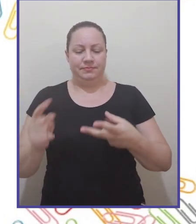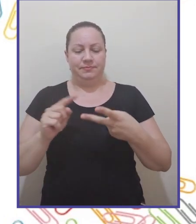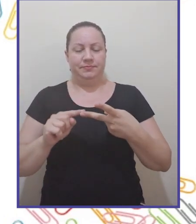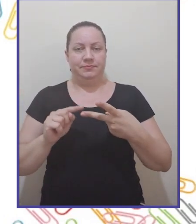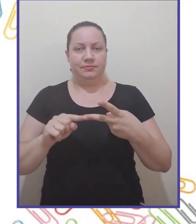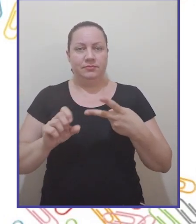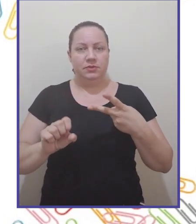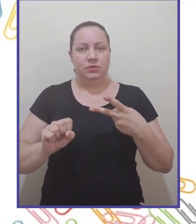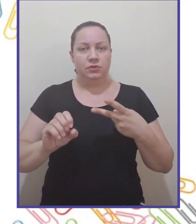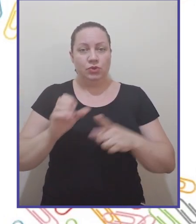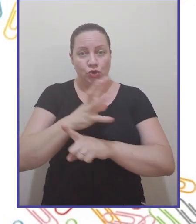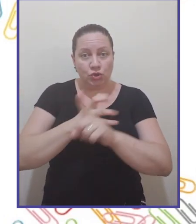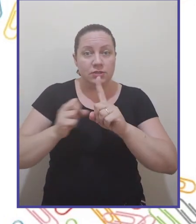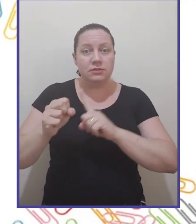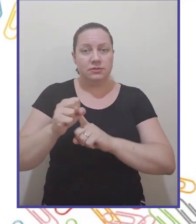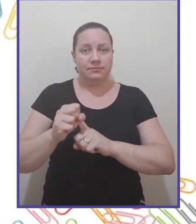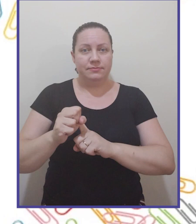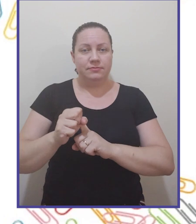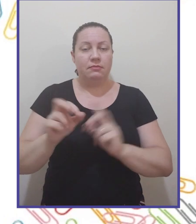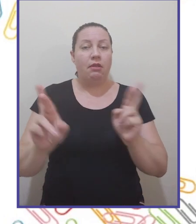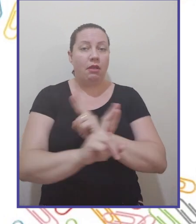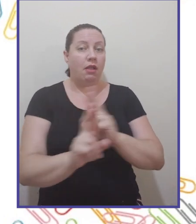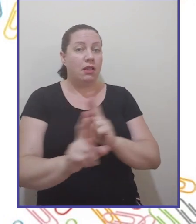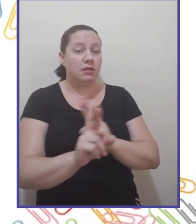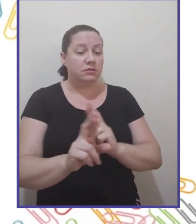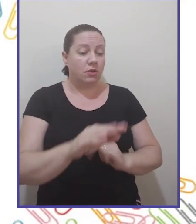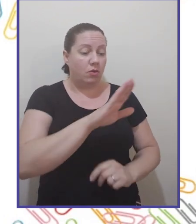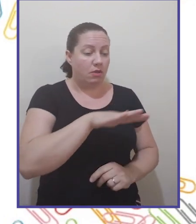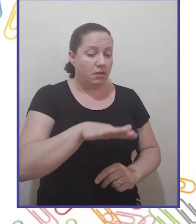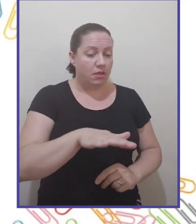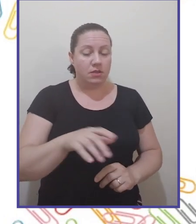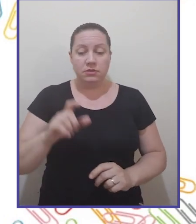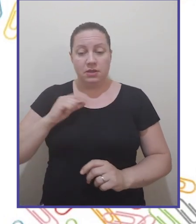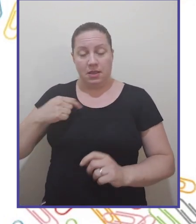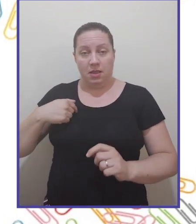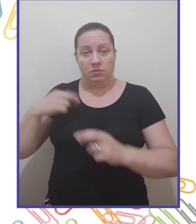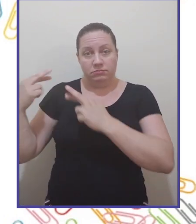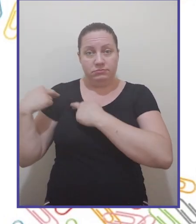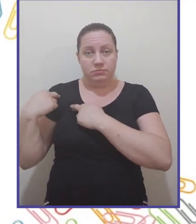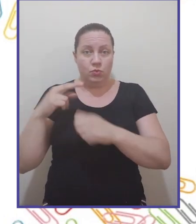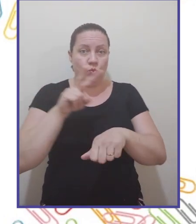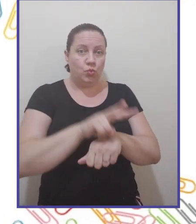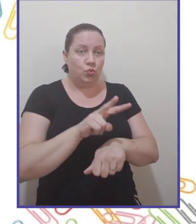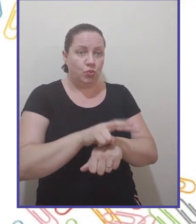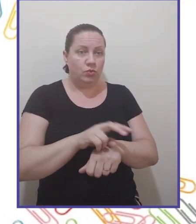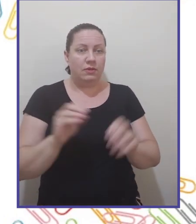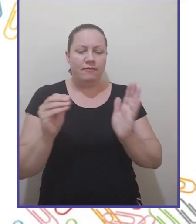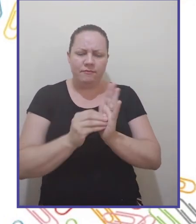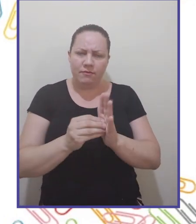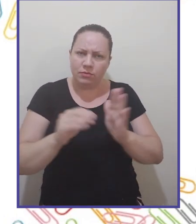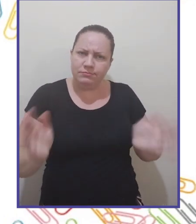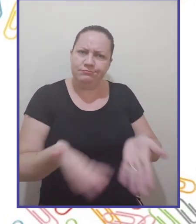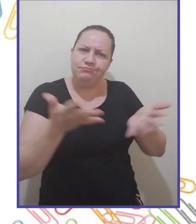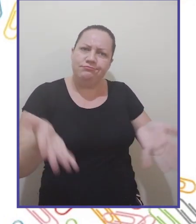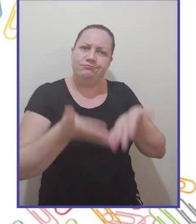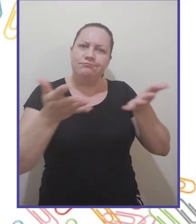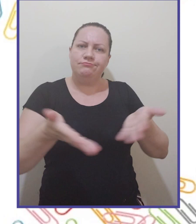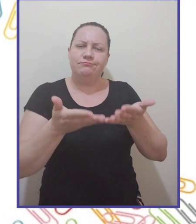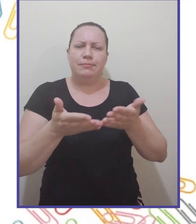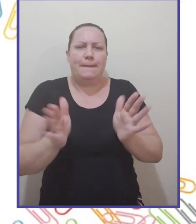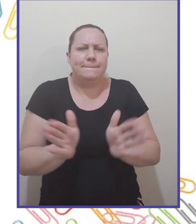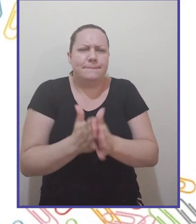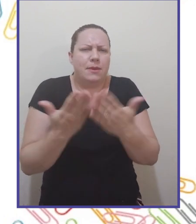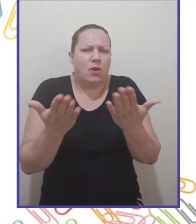sociais, relação criança-cuidador comprometida, falta de estimulação adequada,